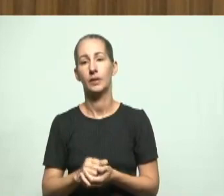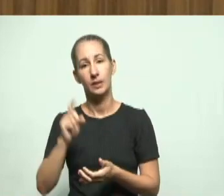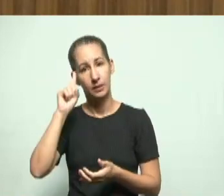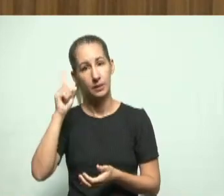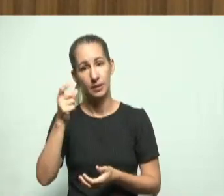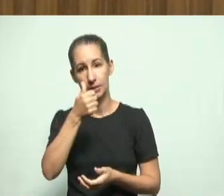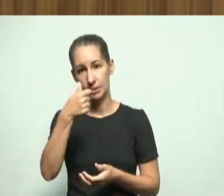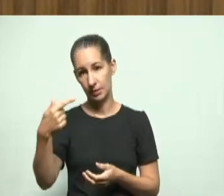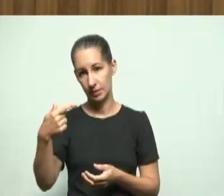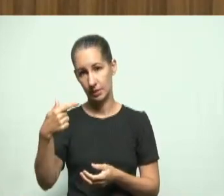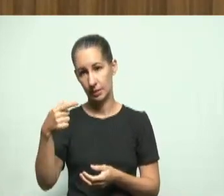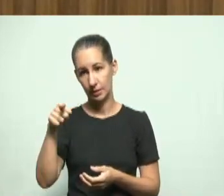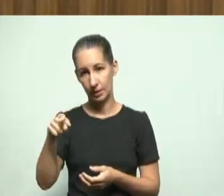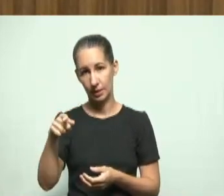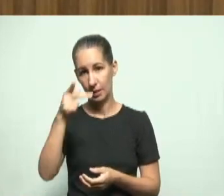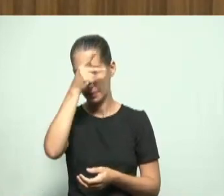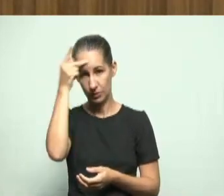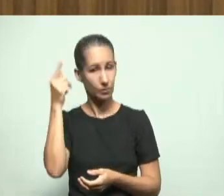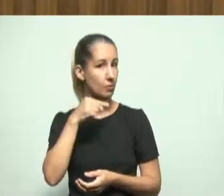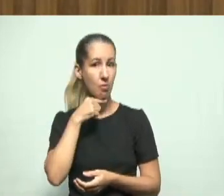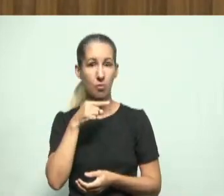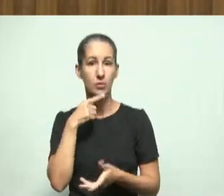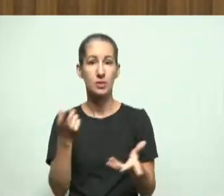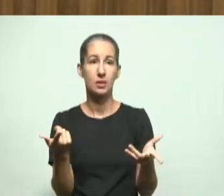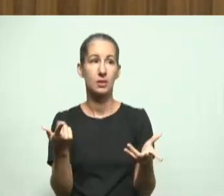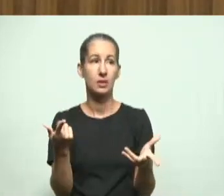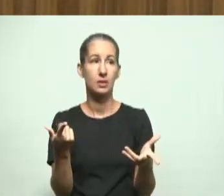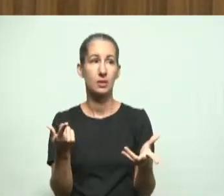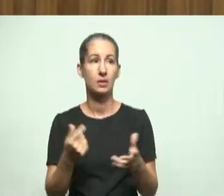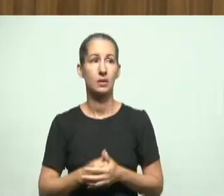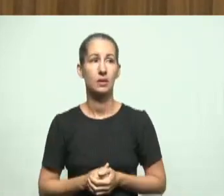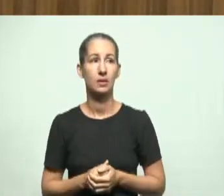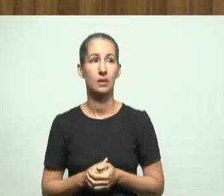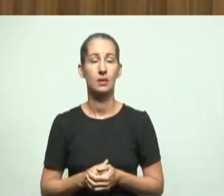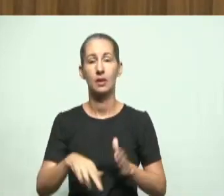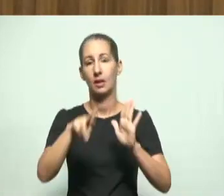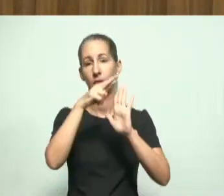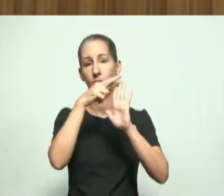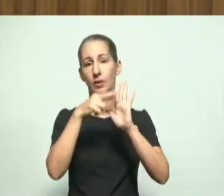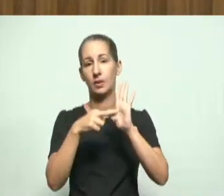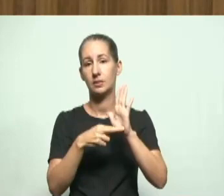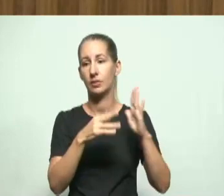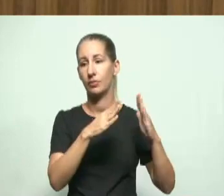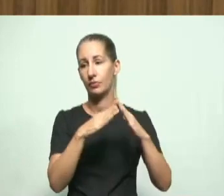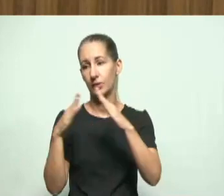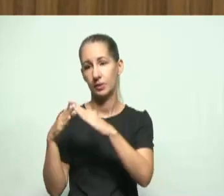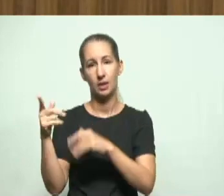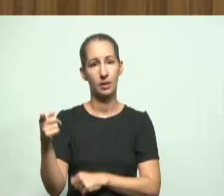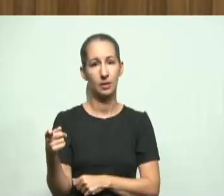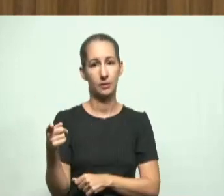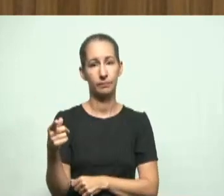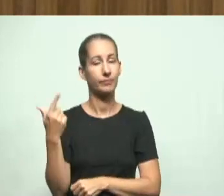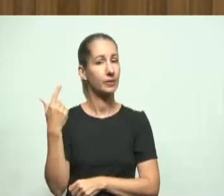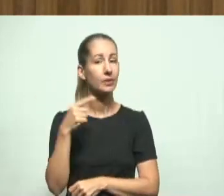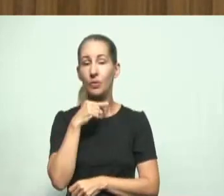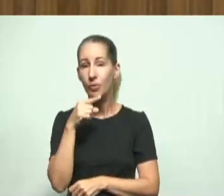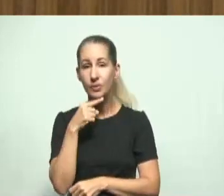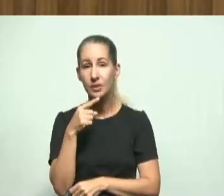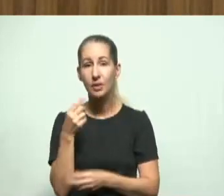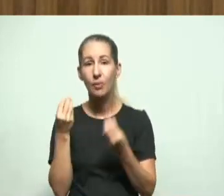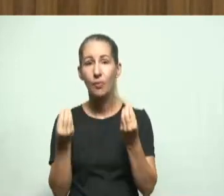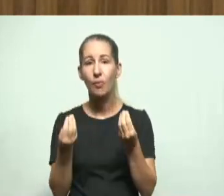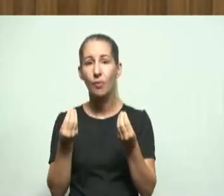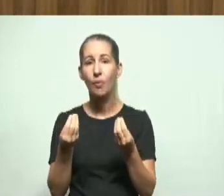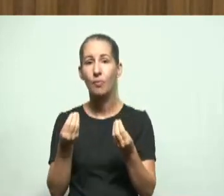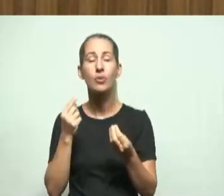e essas pessoas não conseguirem fazer o Cade Único, não vão conseguir a regulação fundiária. não conseguindo a regulação fundiária, não vão conseguir